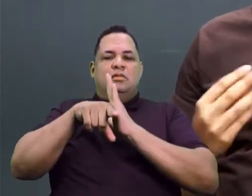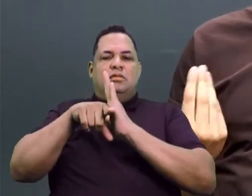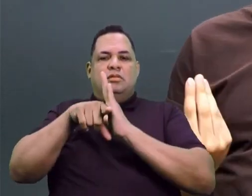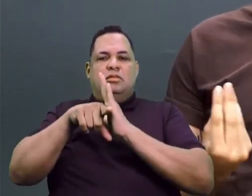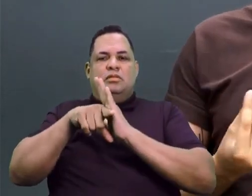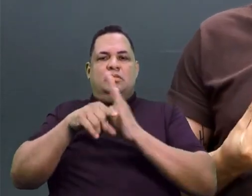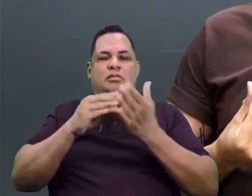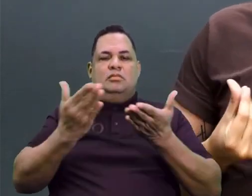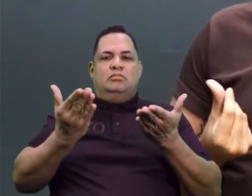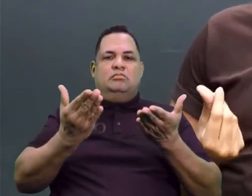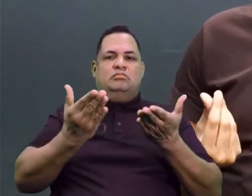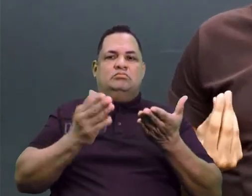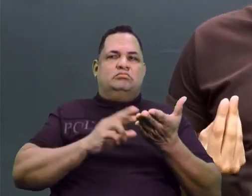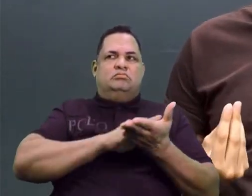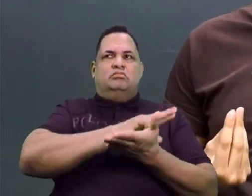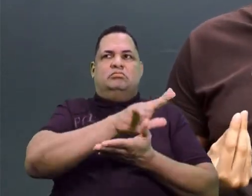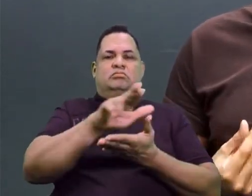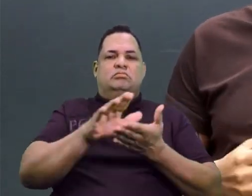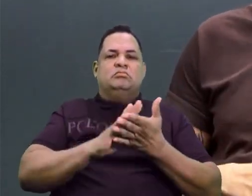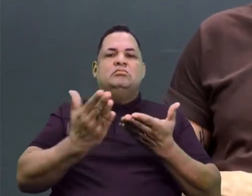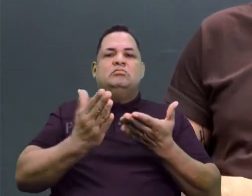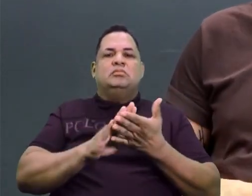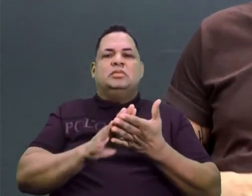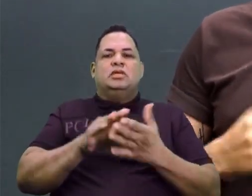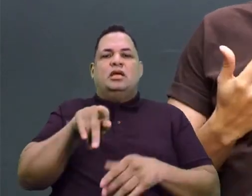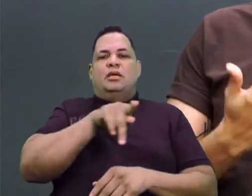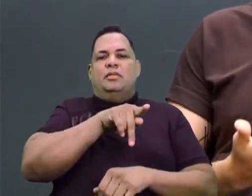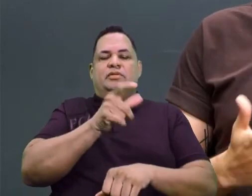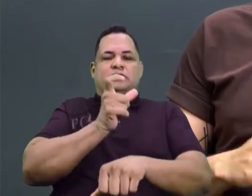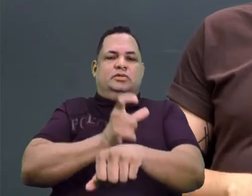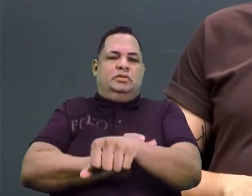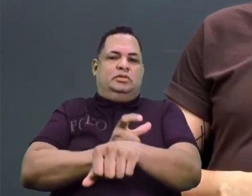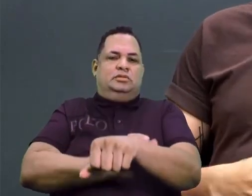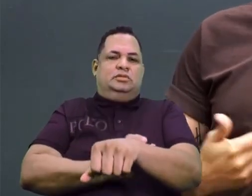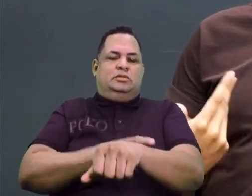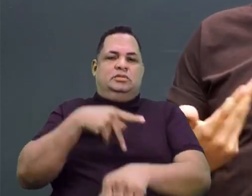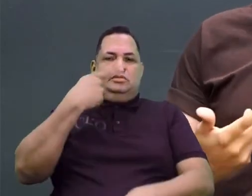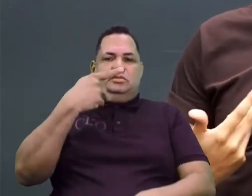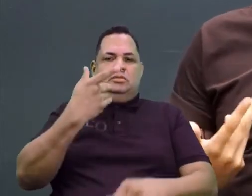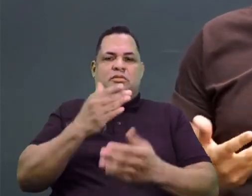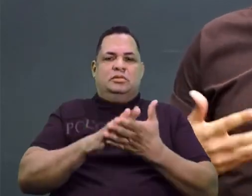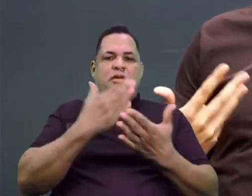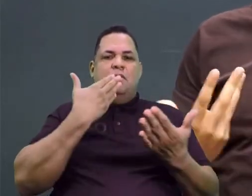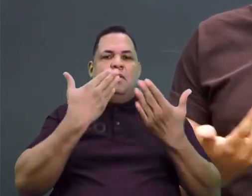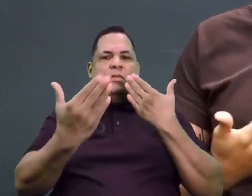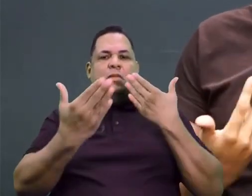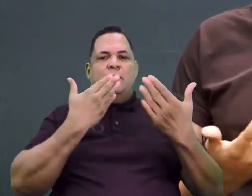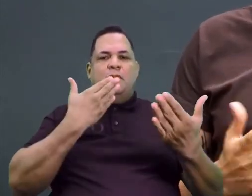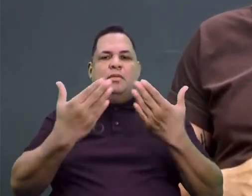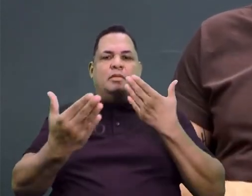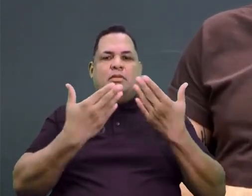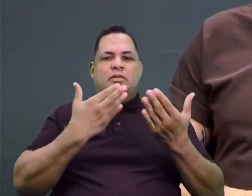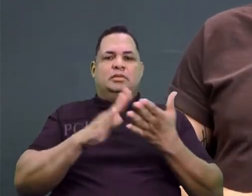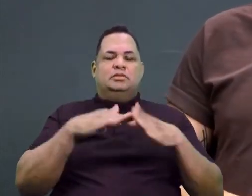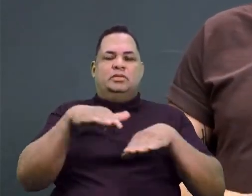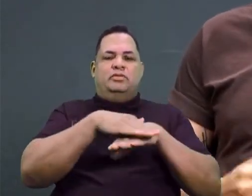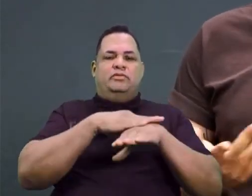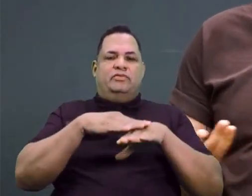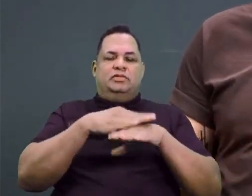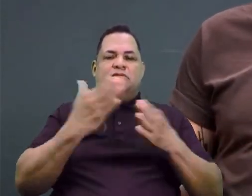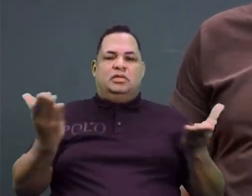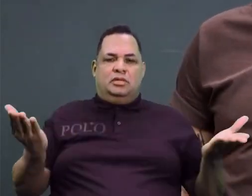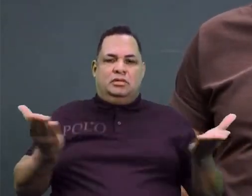aí sobre algumas coisas que a professora Elielza falou, né, nesse nosso bate-papo, nesse nosso jogo rápido que estivemos aqui